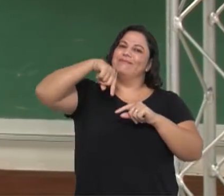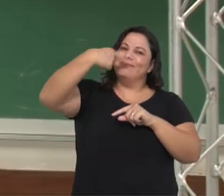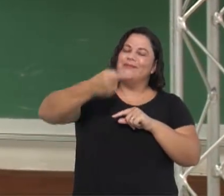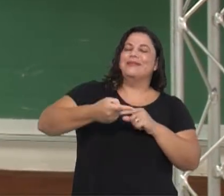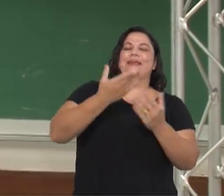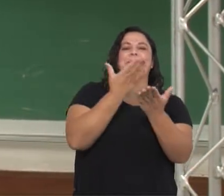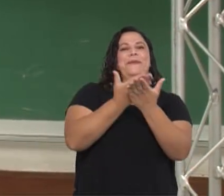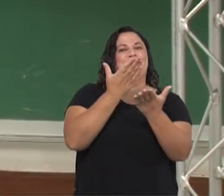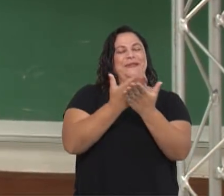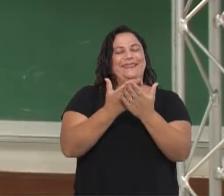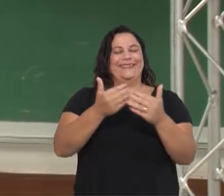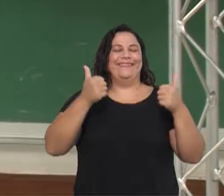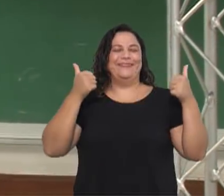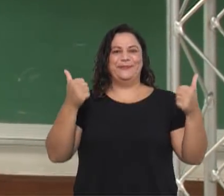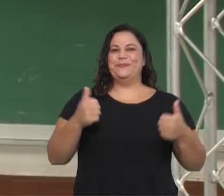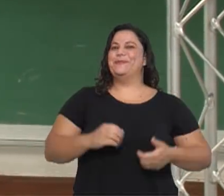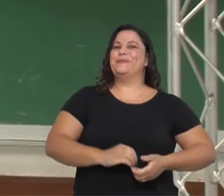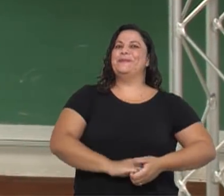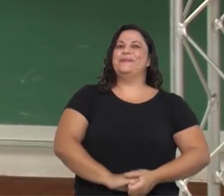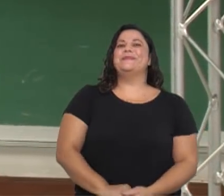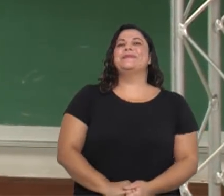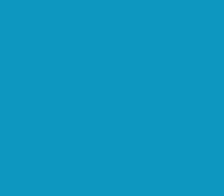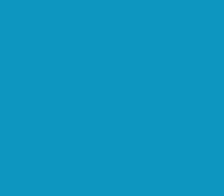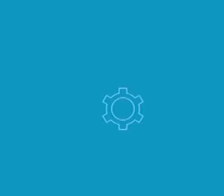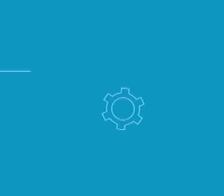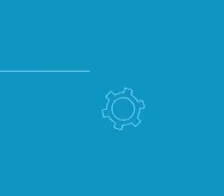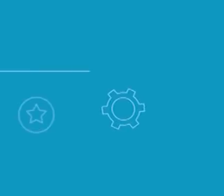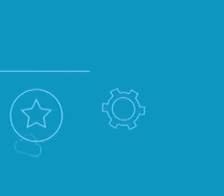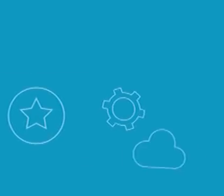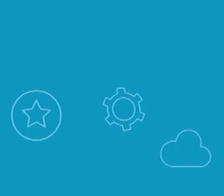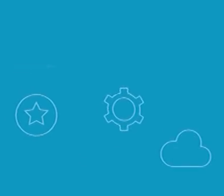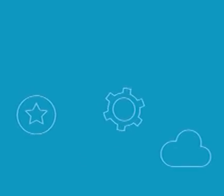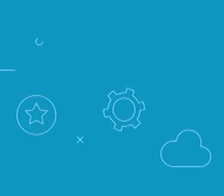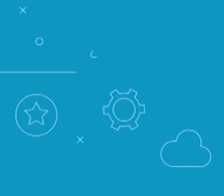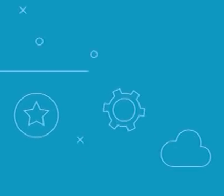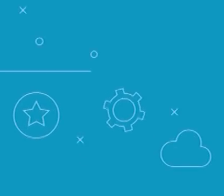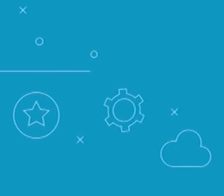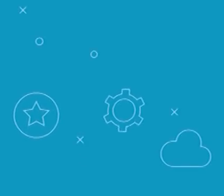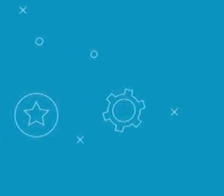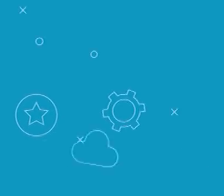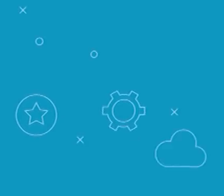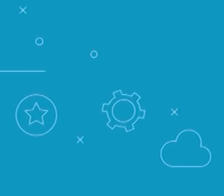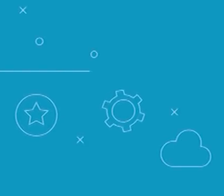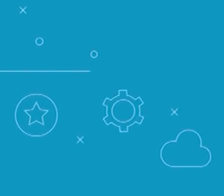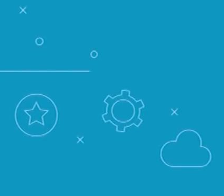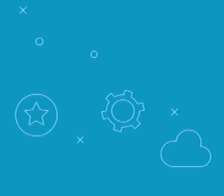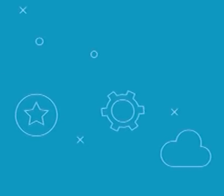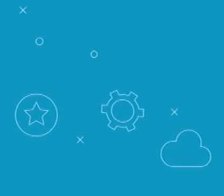nas próximas aulas.